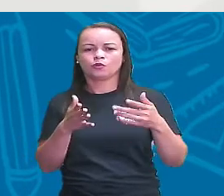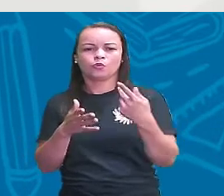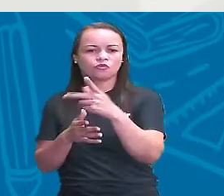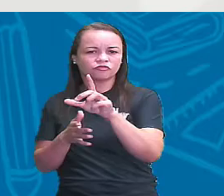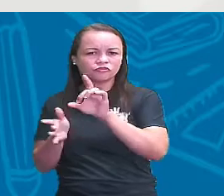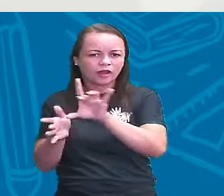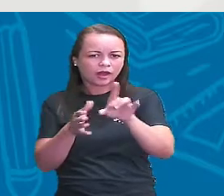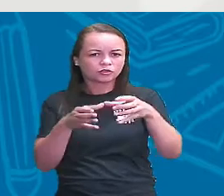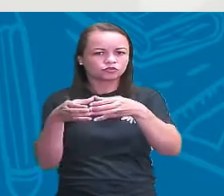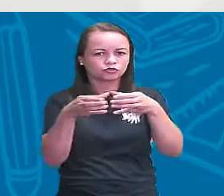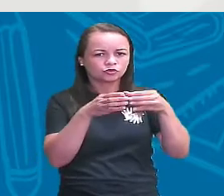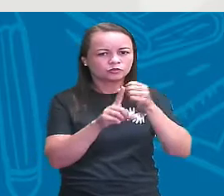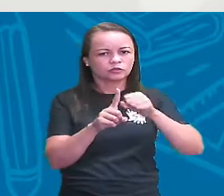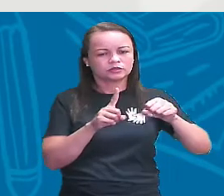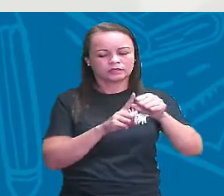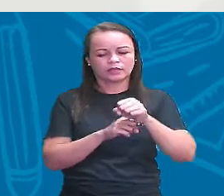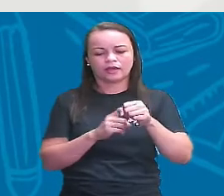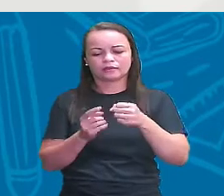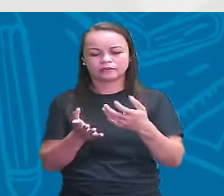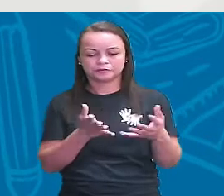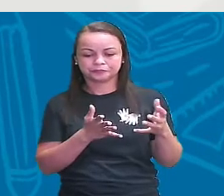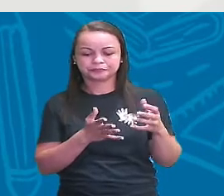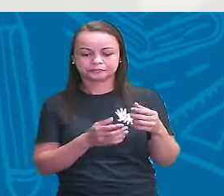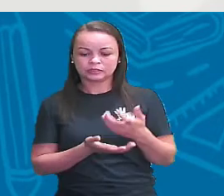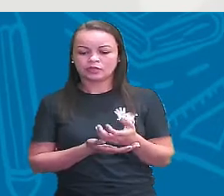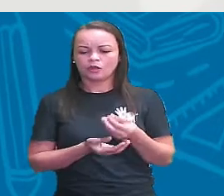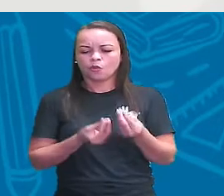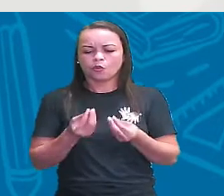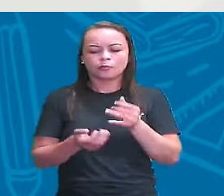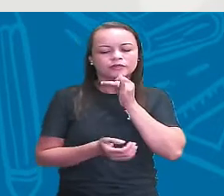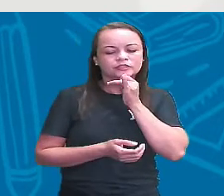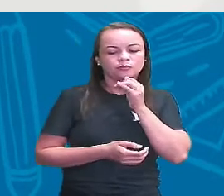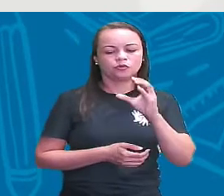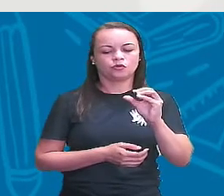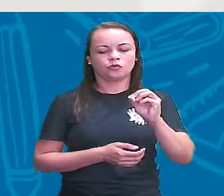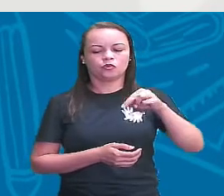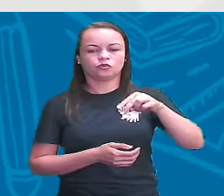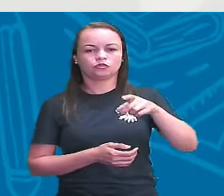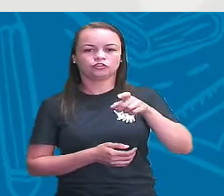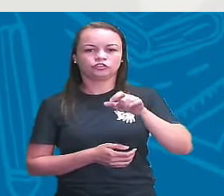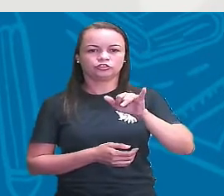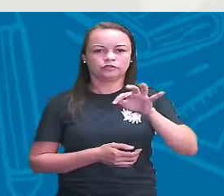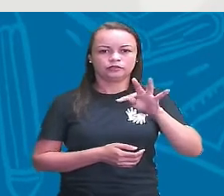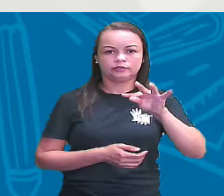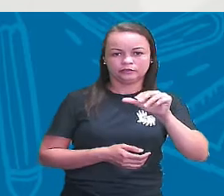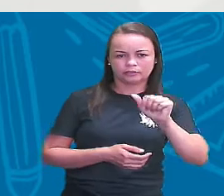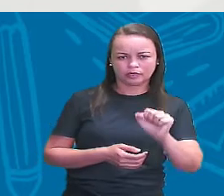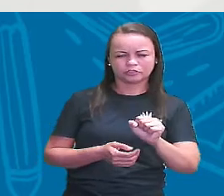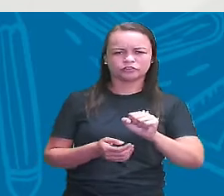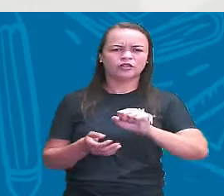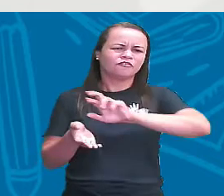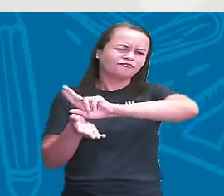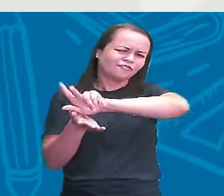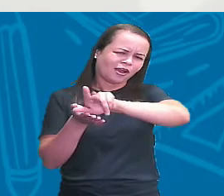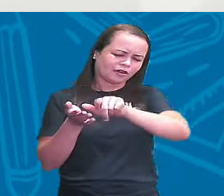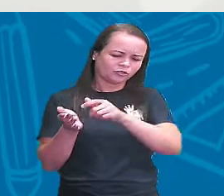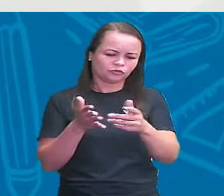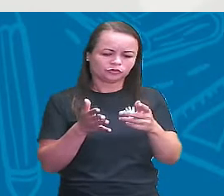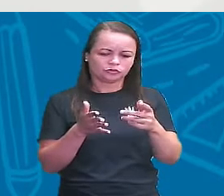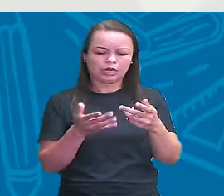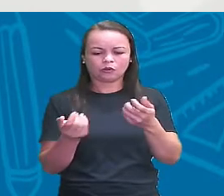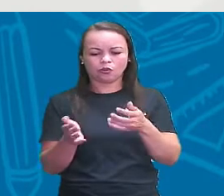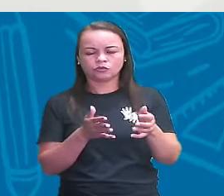os nilotas, os mercadores árabes, né? Inclusive, esse contato com os mercadores árabes,